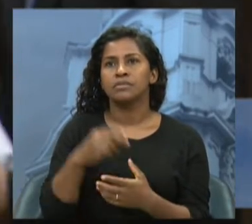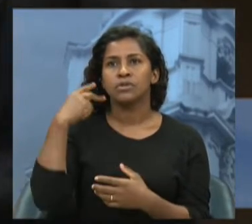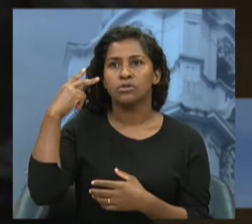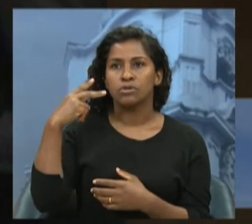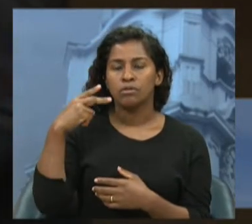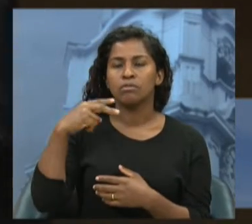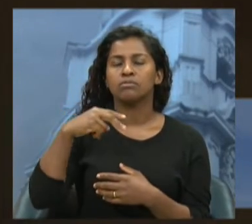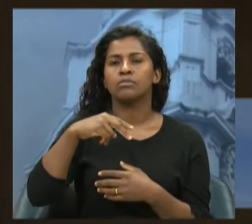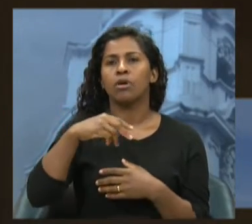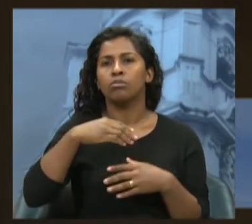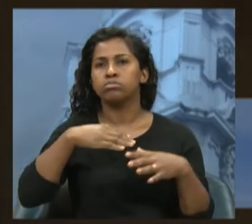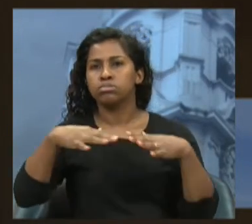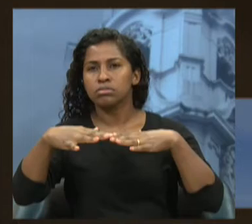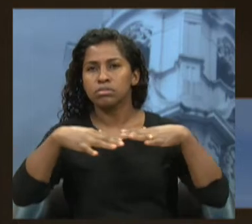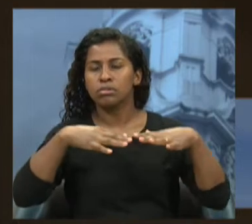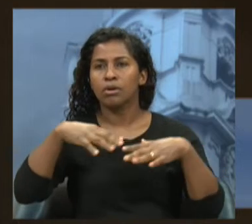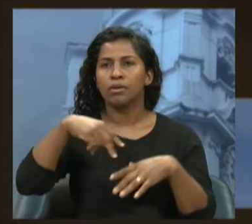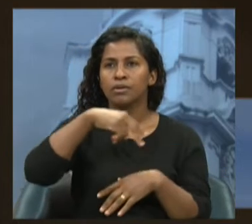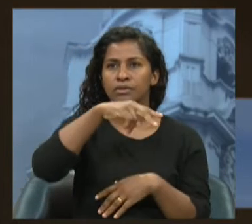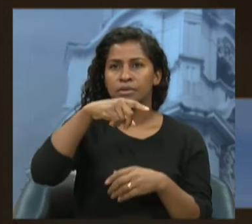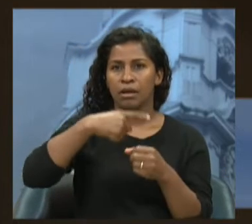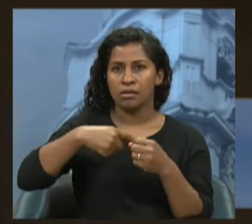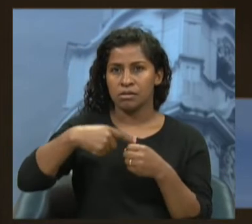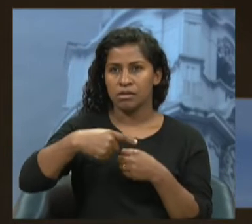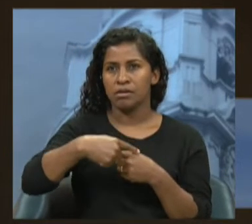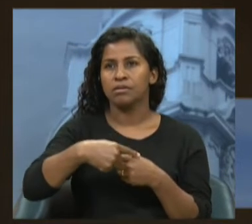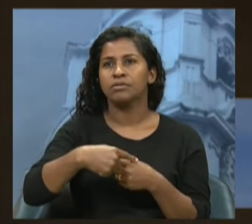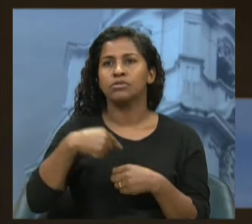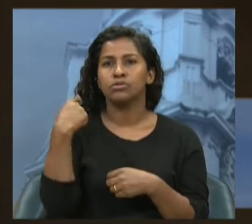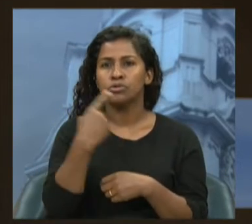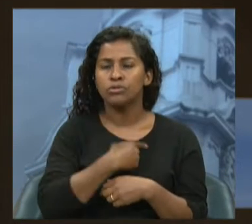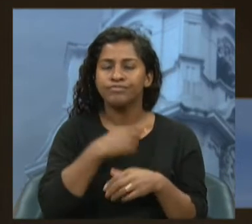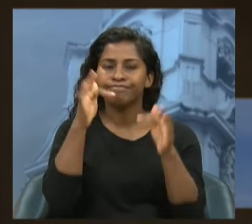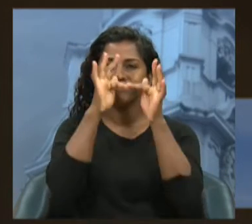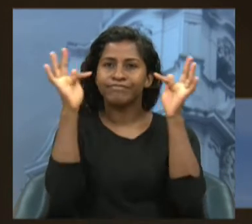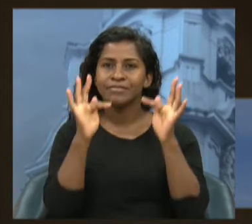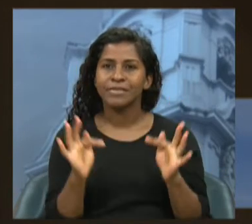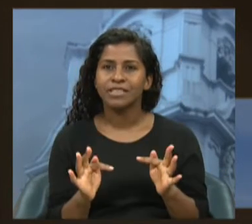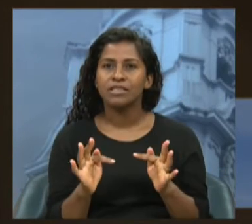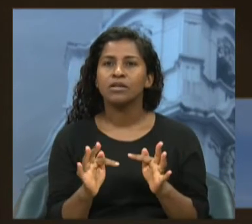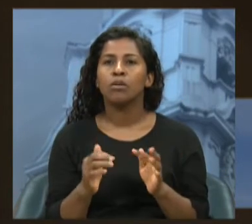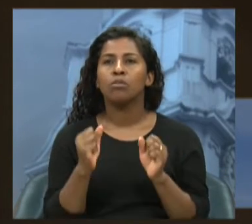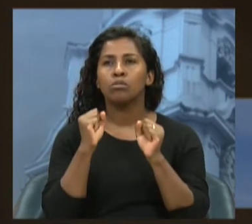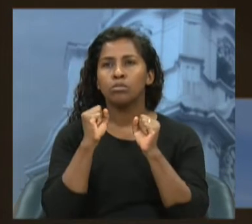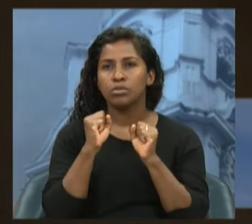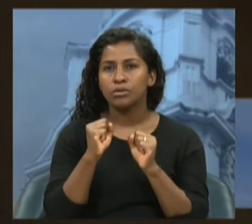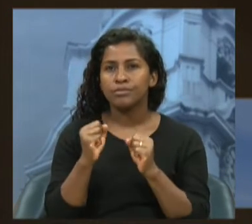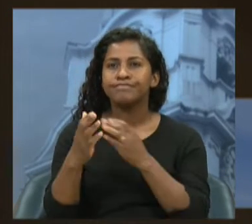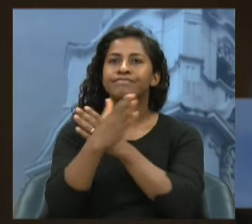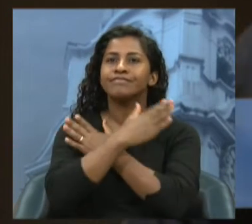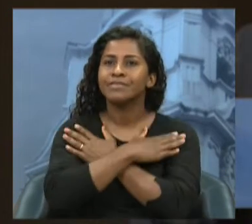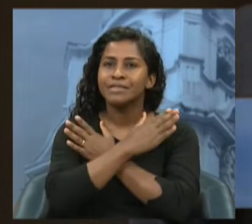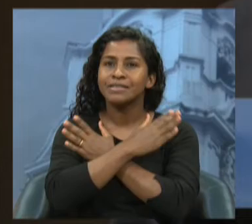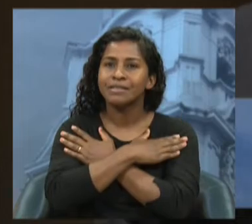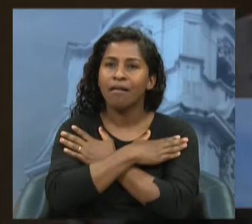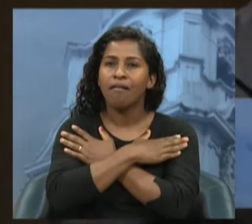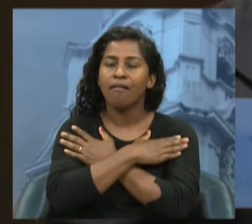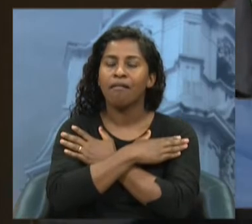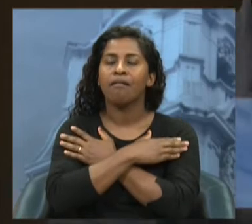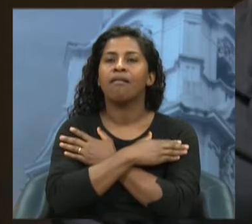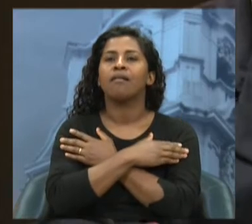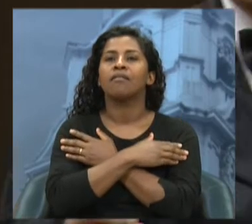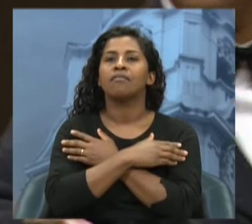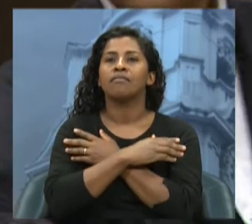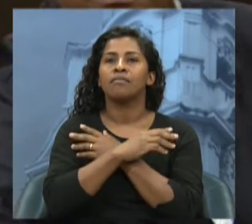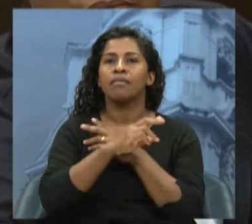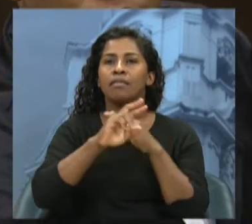circulam pela cidade, mas a gente se sente muito feliz em poder abraçá-los e reconhecer o trabalho